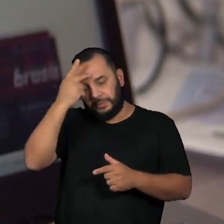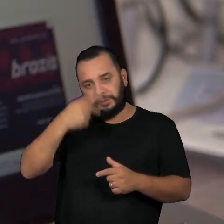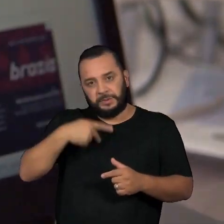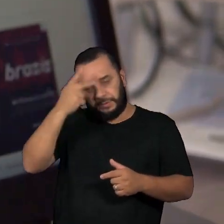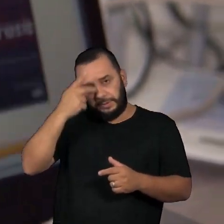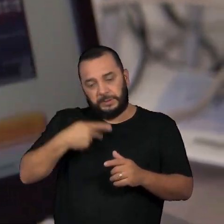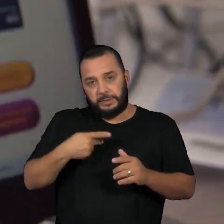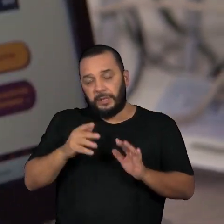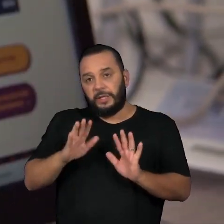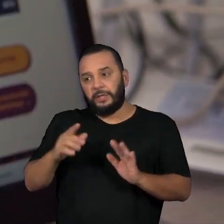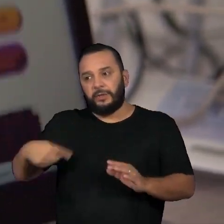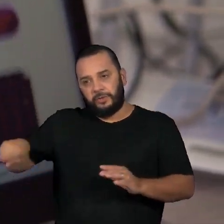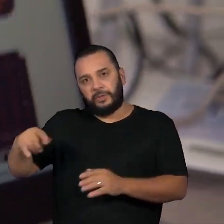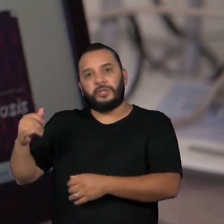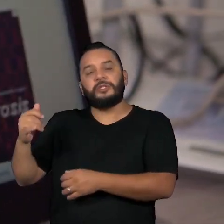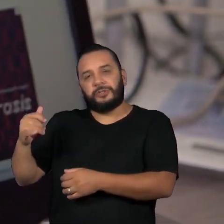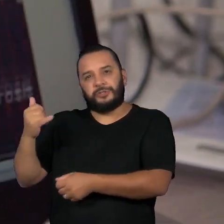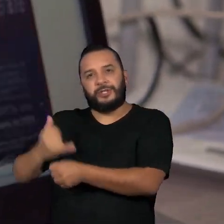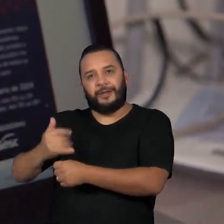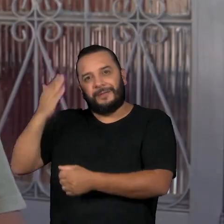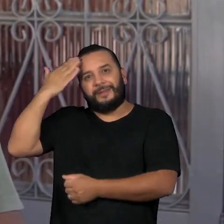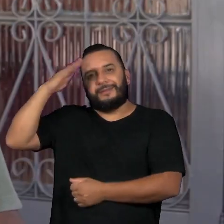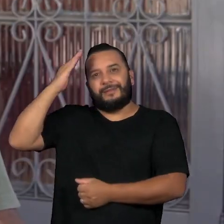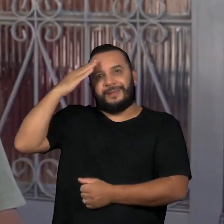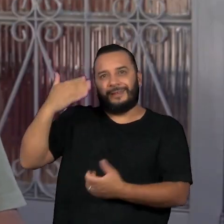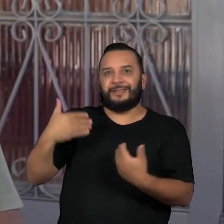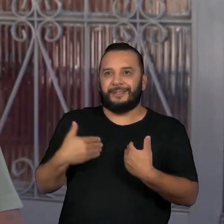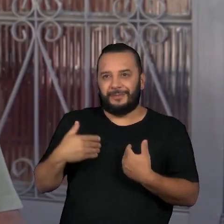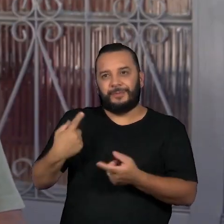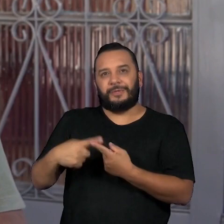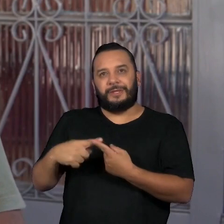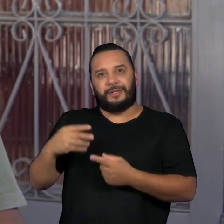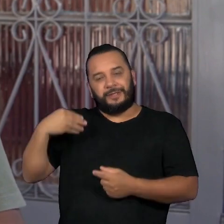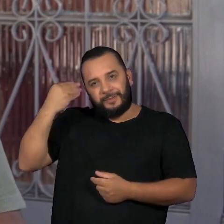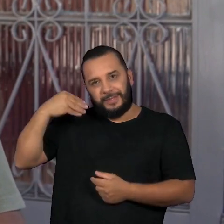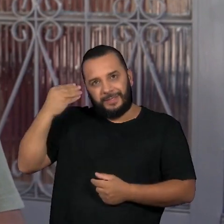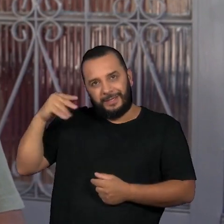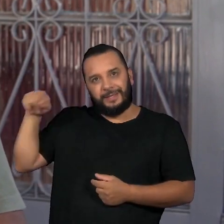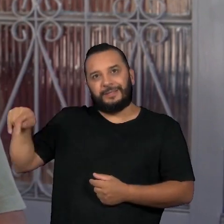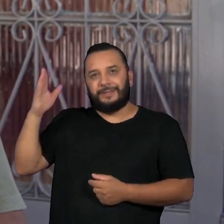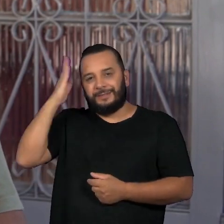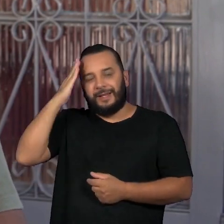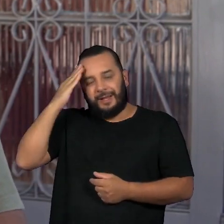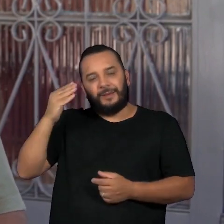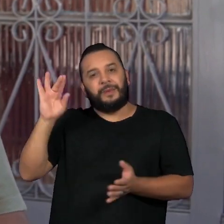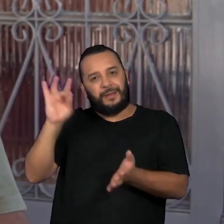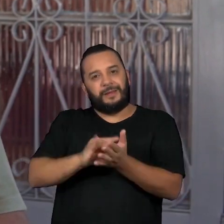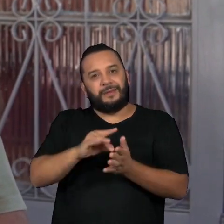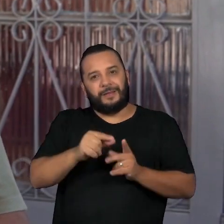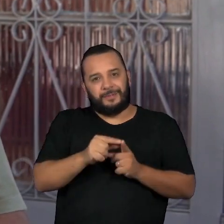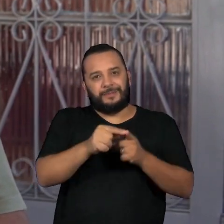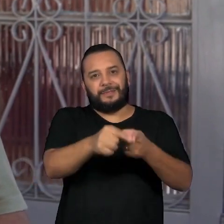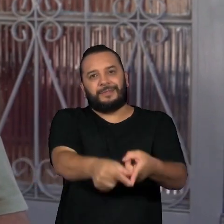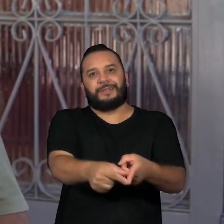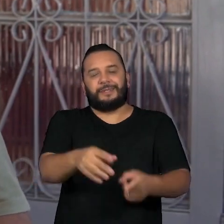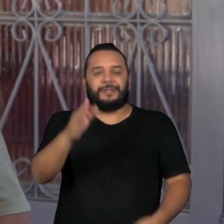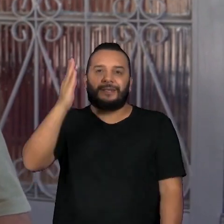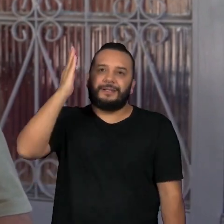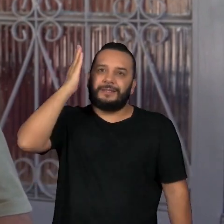né, as cofundadoras, entenderem isso porque já viveram, né, estão nessa realidade periférica e entendem